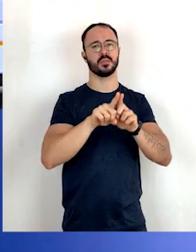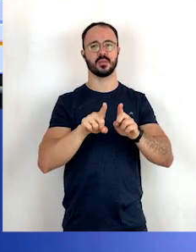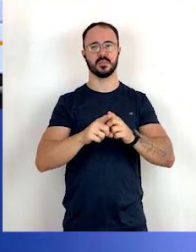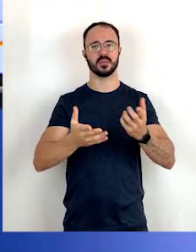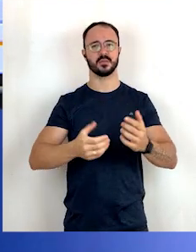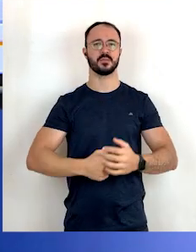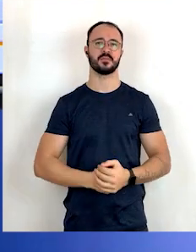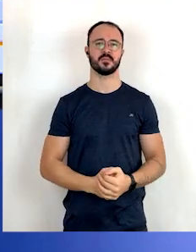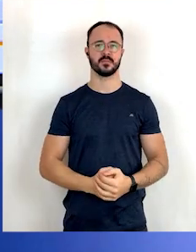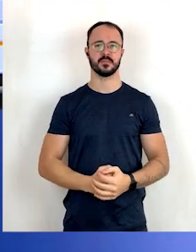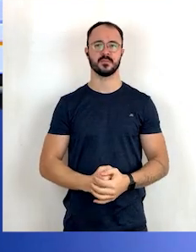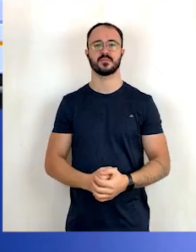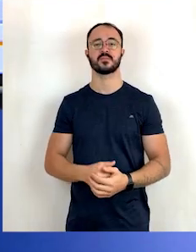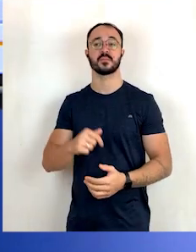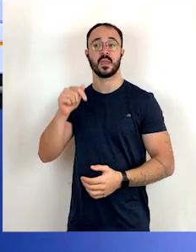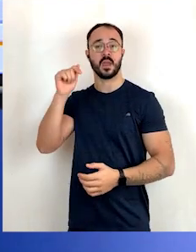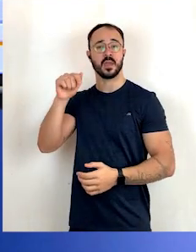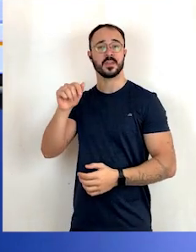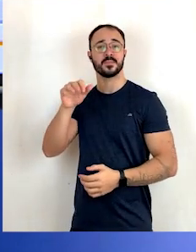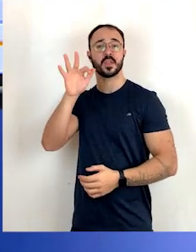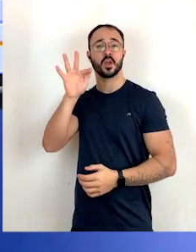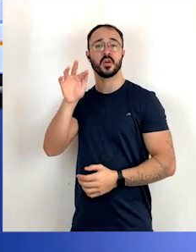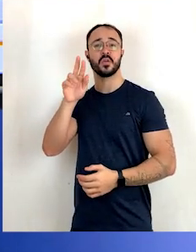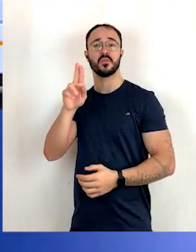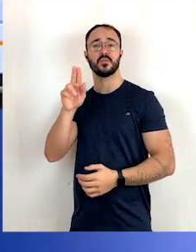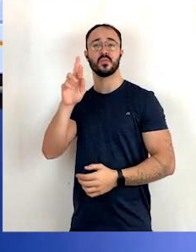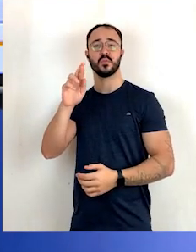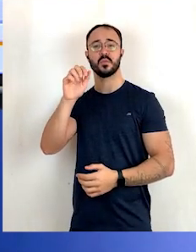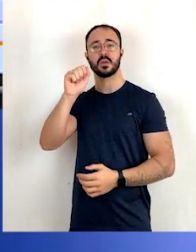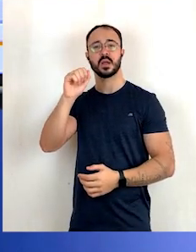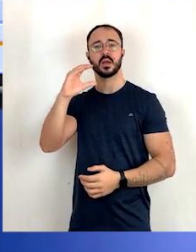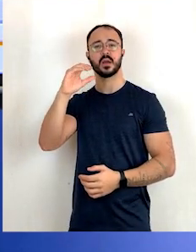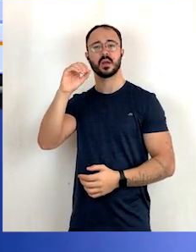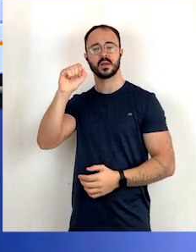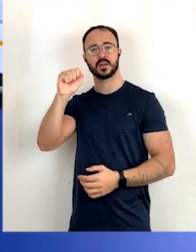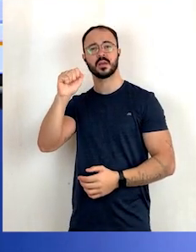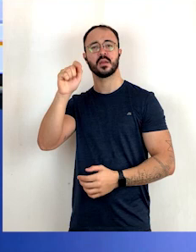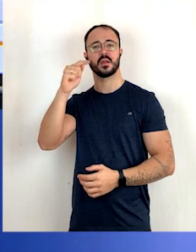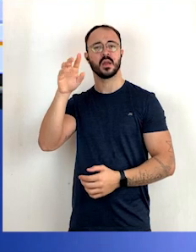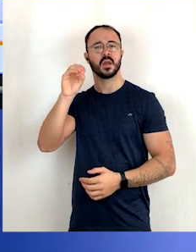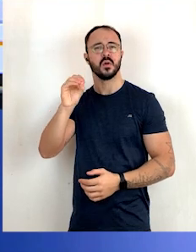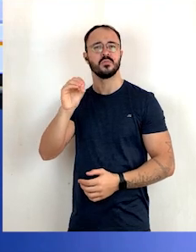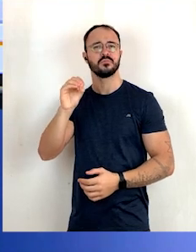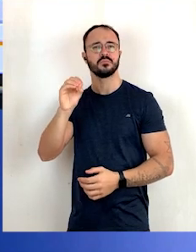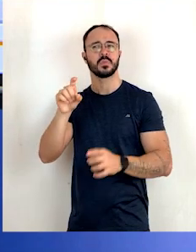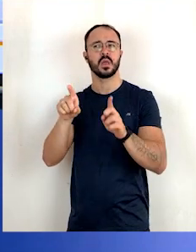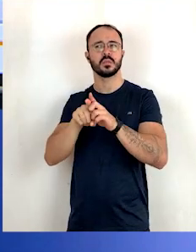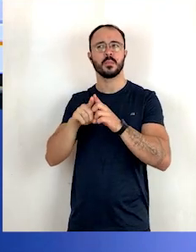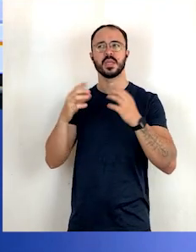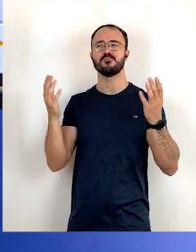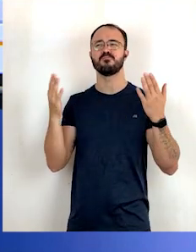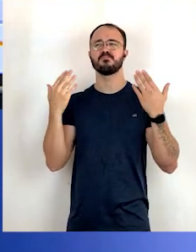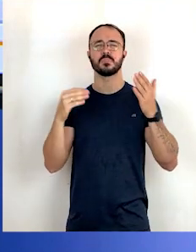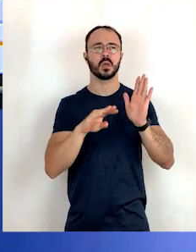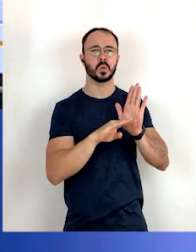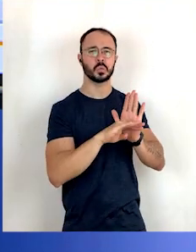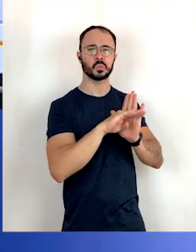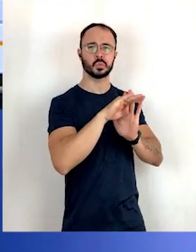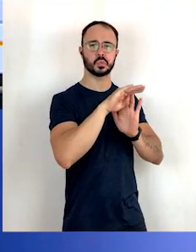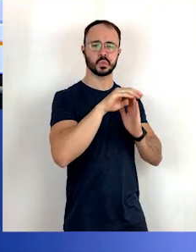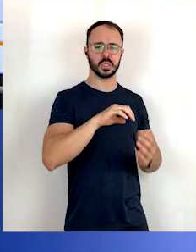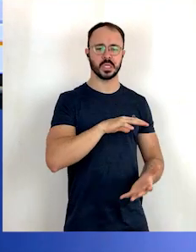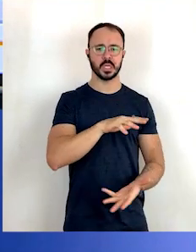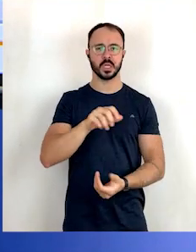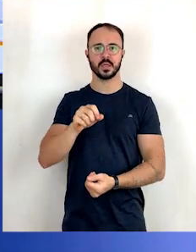Furacões e aquecimento global. As variáveis meteorológicas são interligadas. Se uma região se aquece, é natural que outras